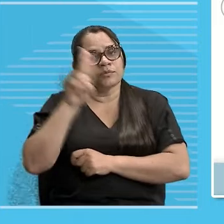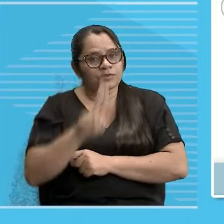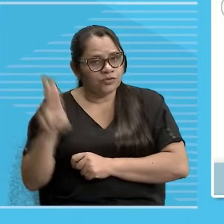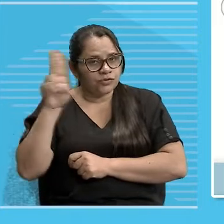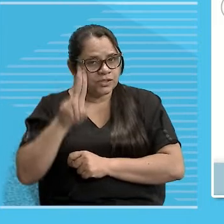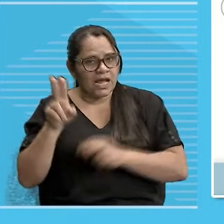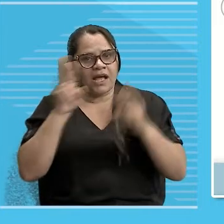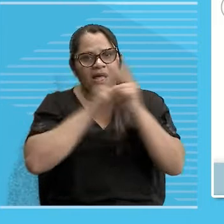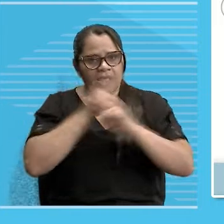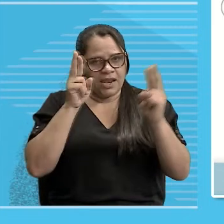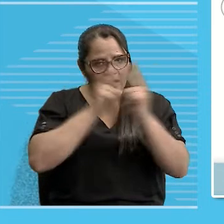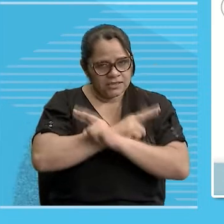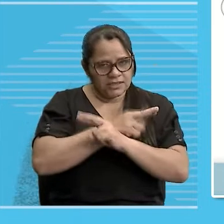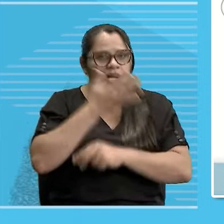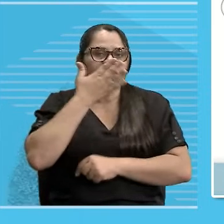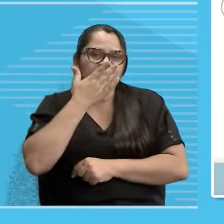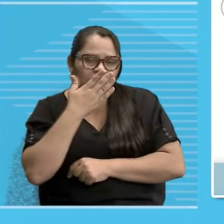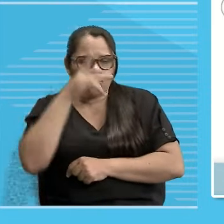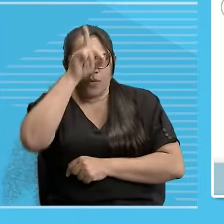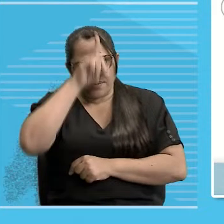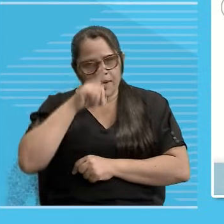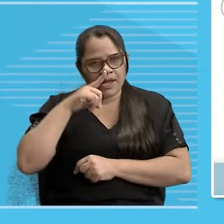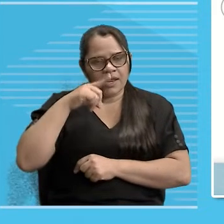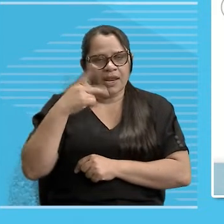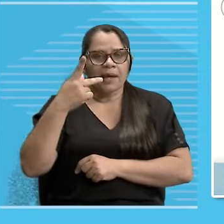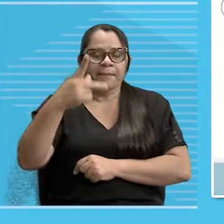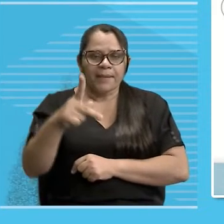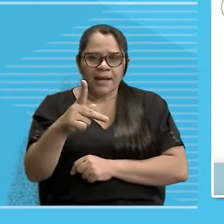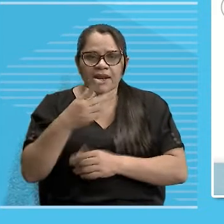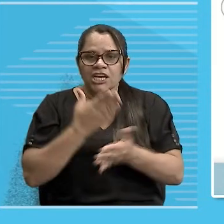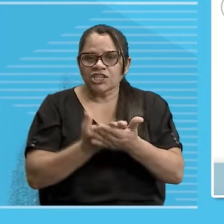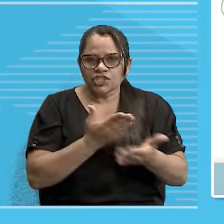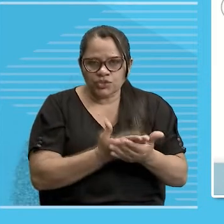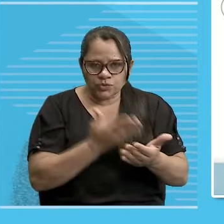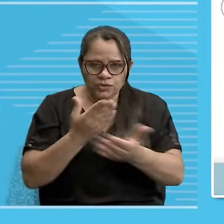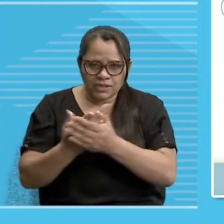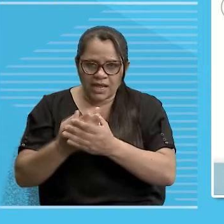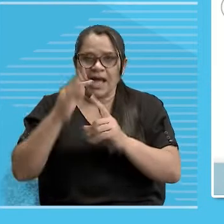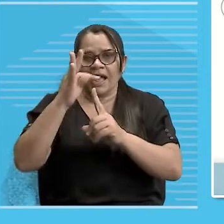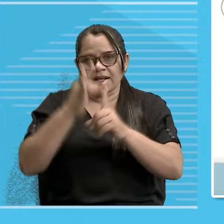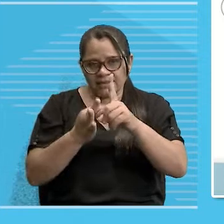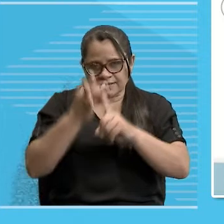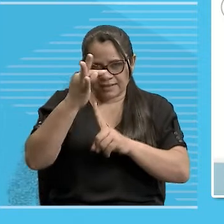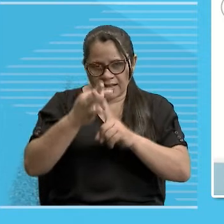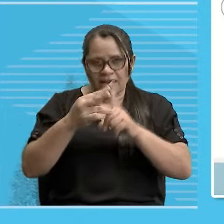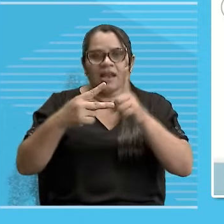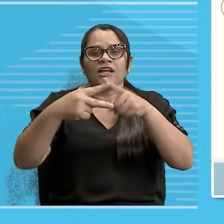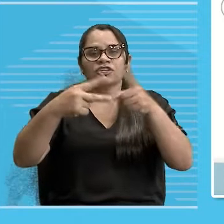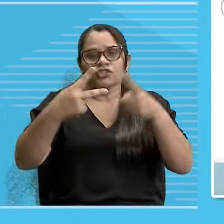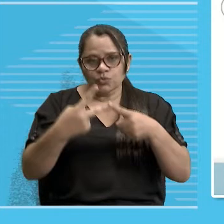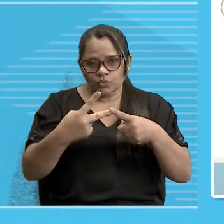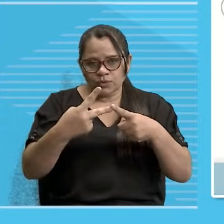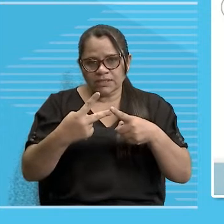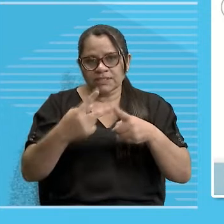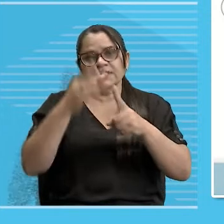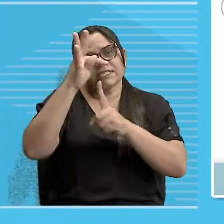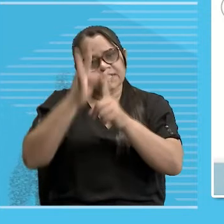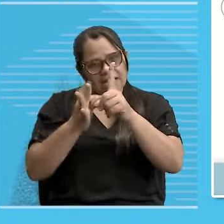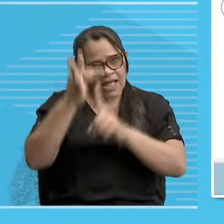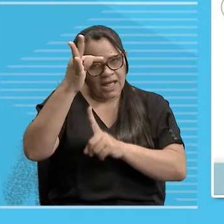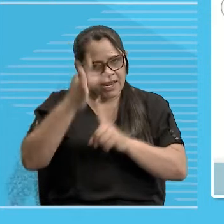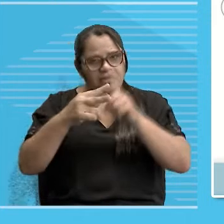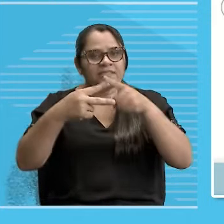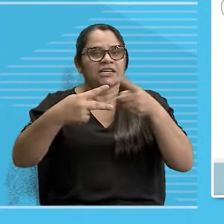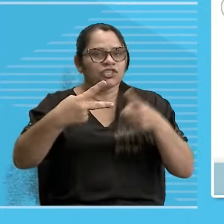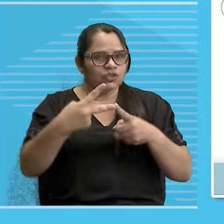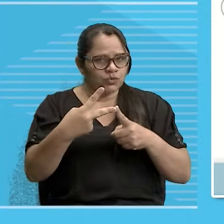essa relaçãozinha de amarelo para trabalhar com a escala Celsius e Fahrenheit,